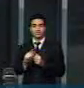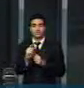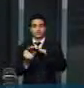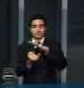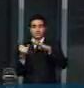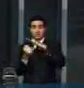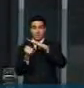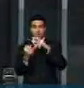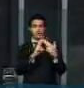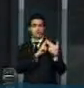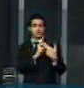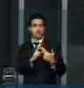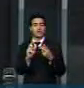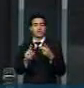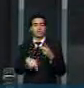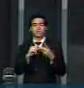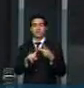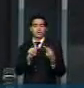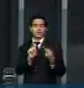religiosas, associações,